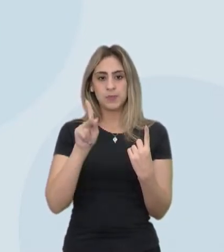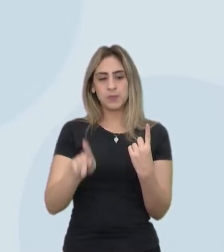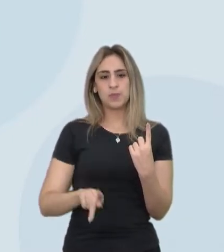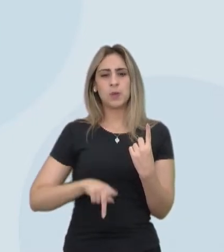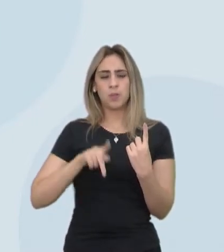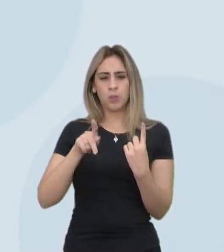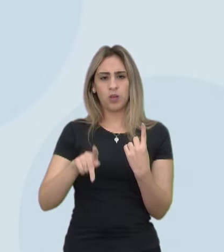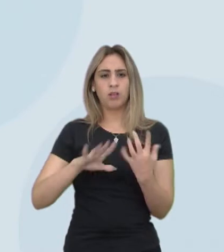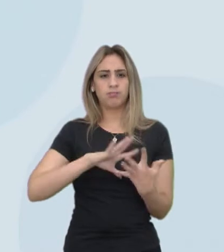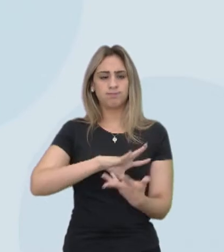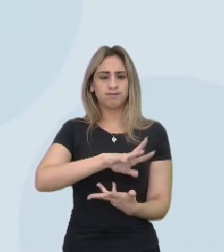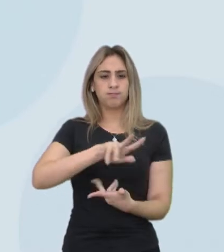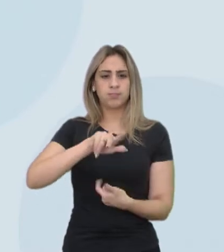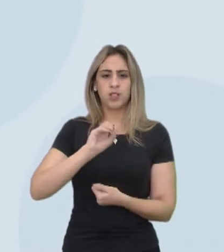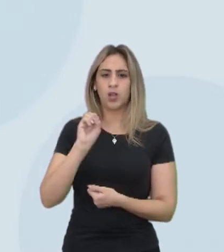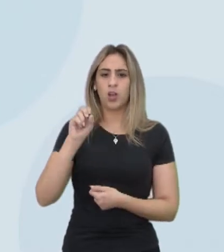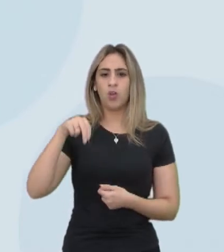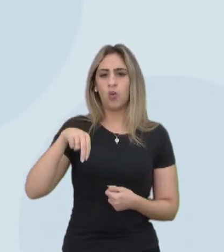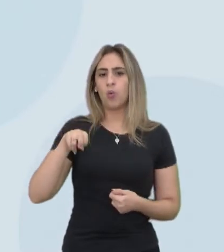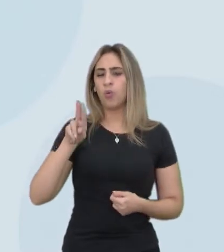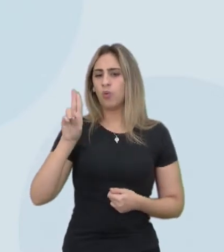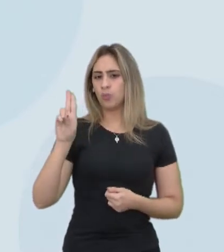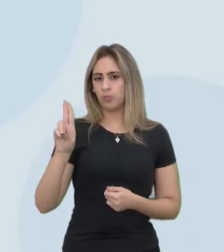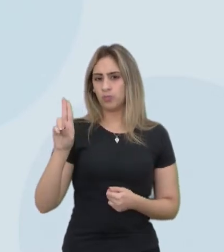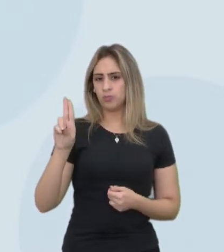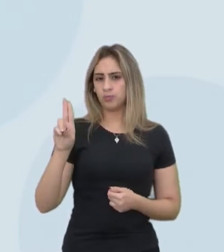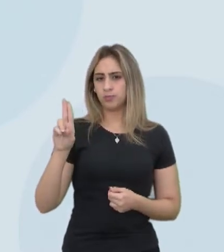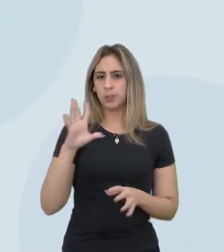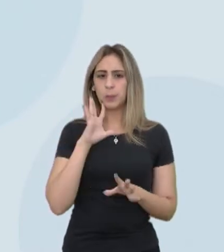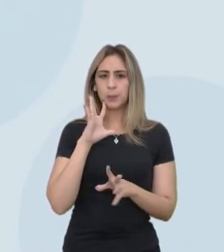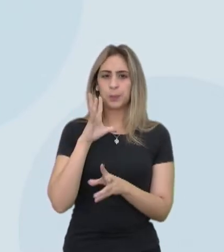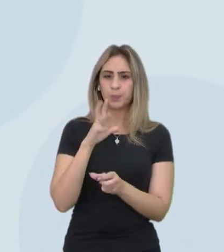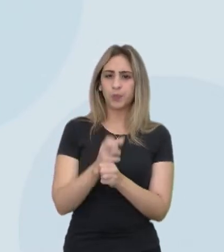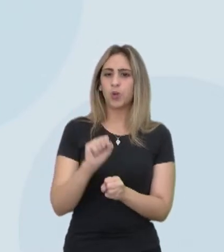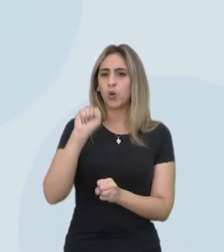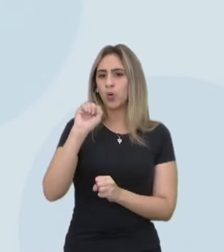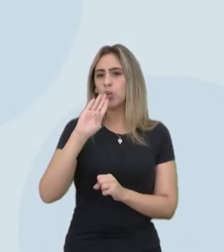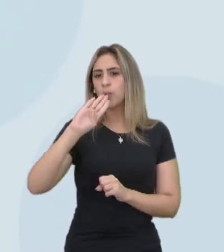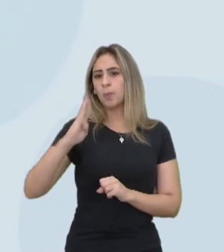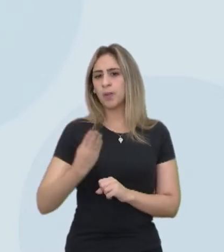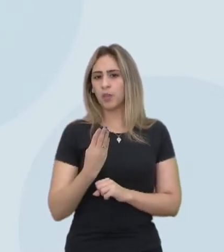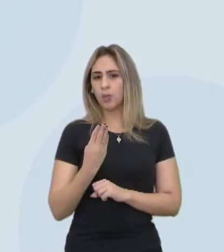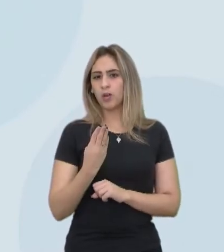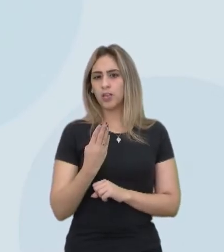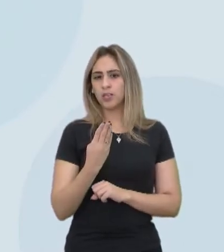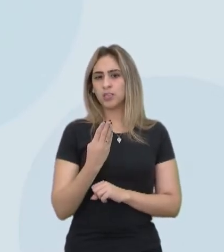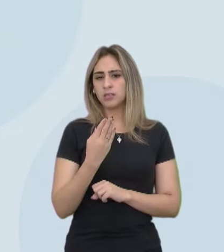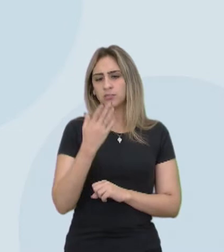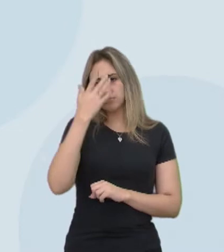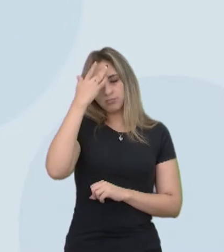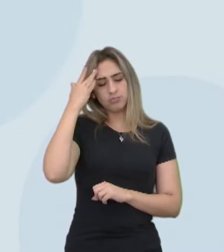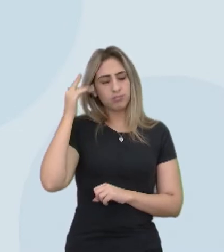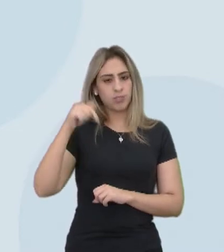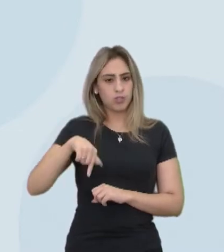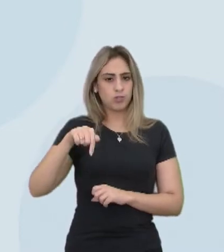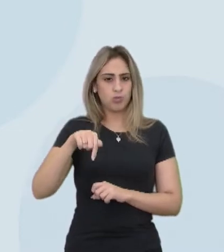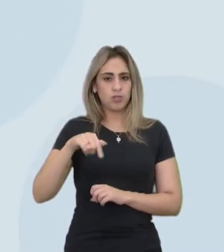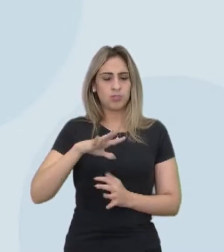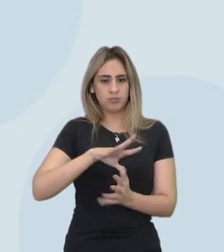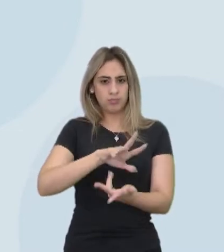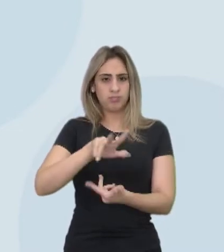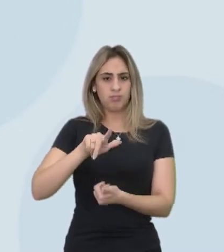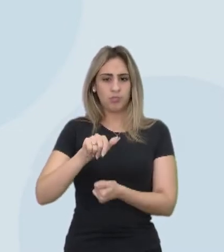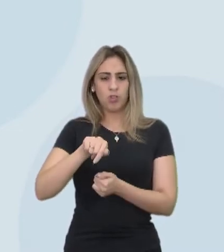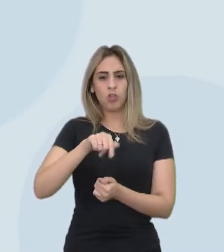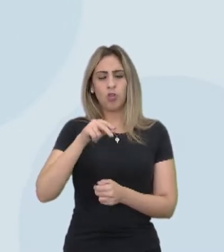a gente vai falar aí da questão da ONU está calculando, né, a chegada do planeta